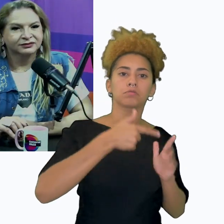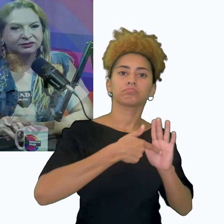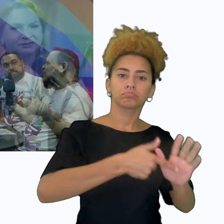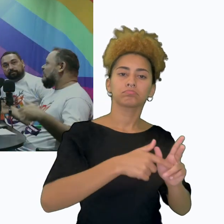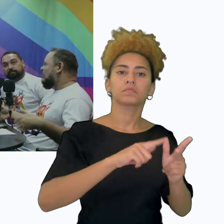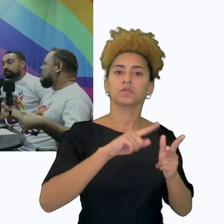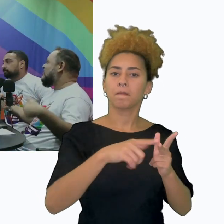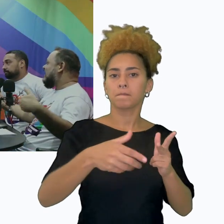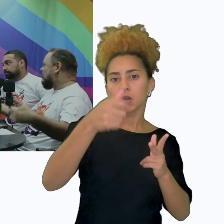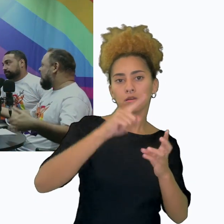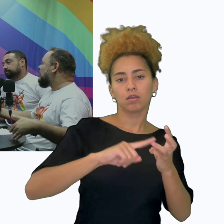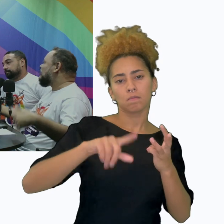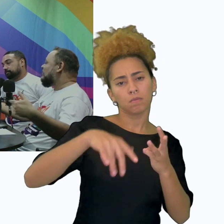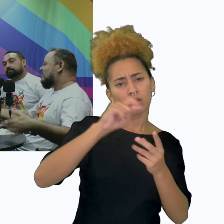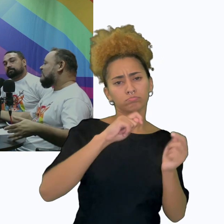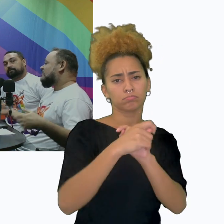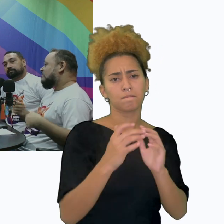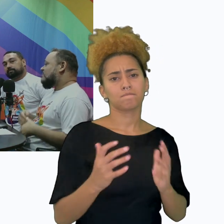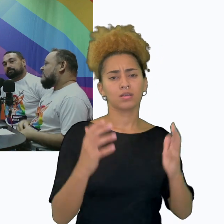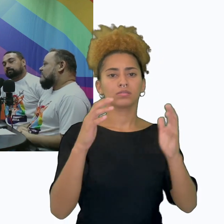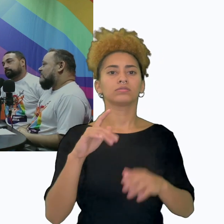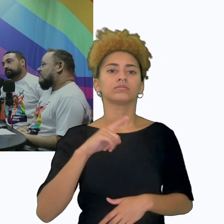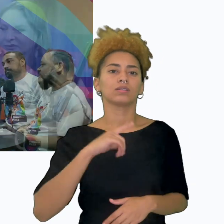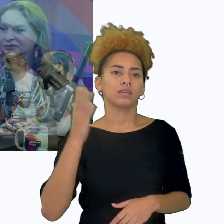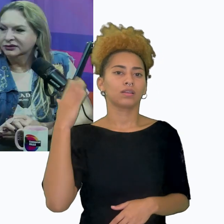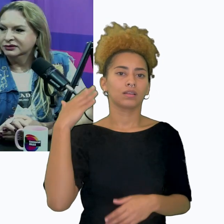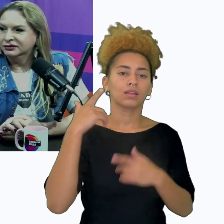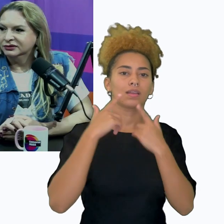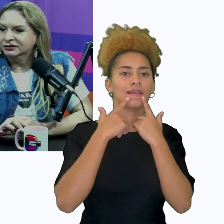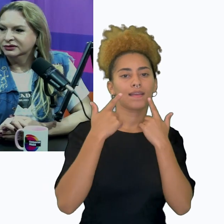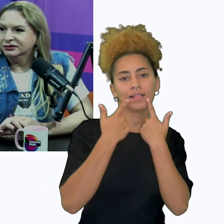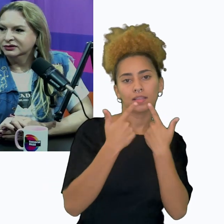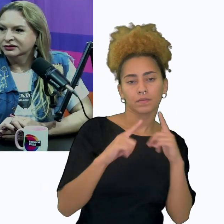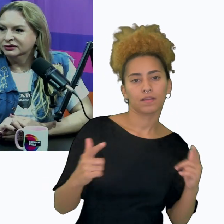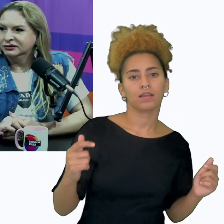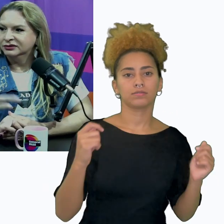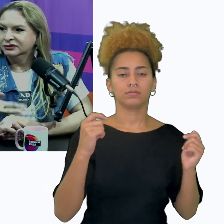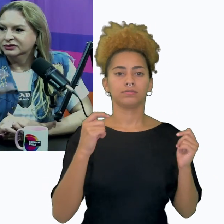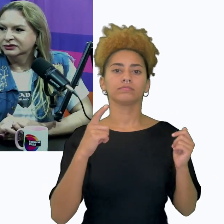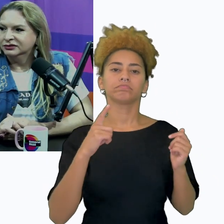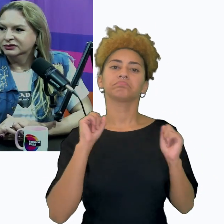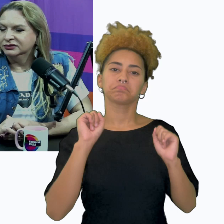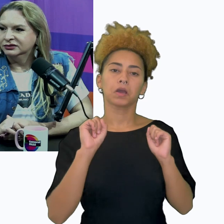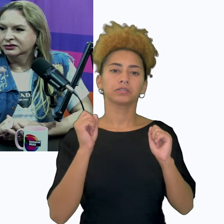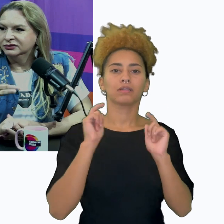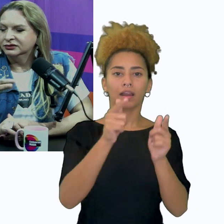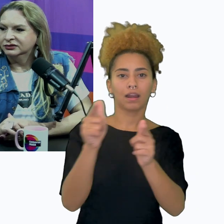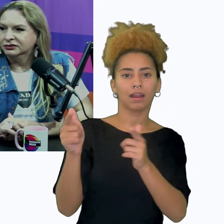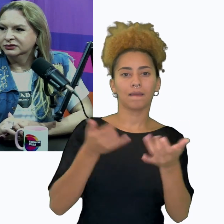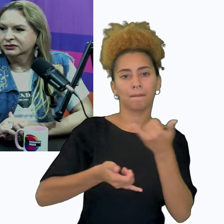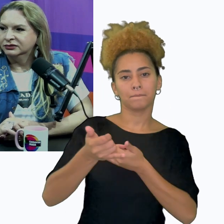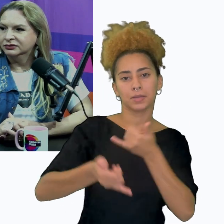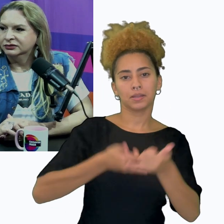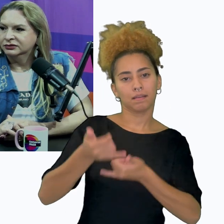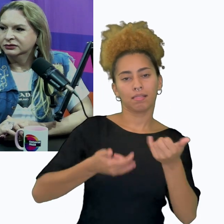estar se melhorando, se adaptando. E ele fez muito sucesso com aquela linguagem de antigamente, uma linguagem que não tinha LGBT, que ia mais a gente podia falar, brincar